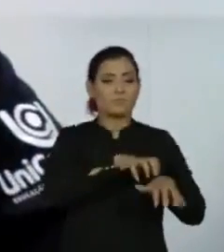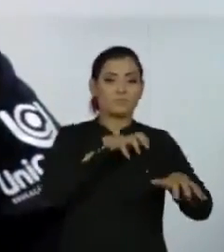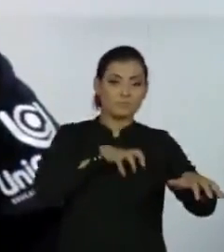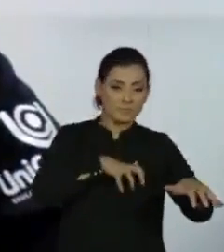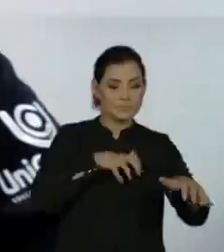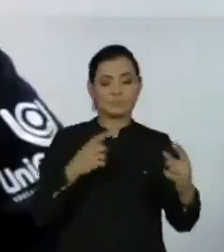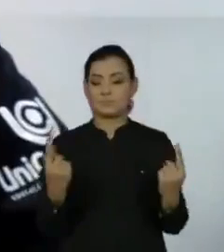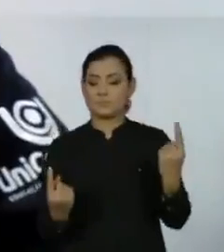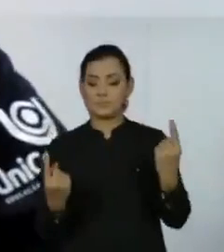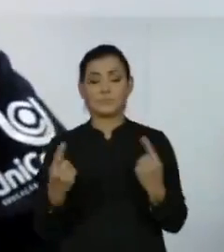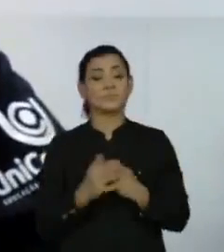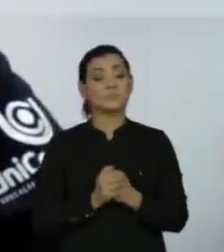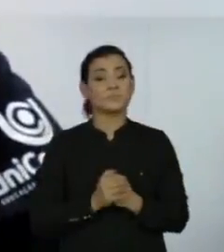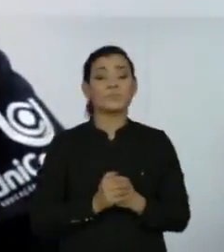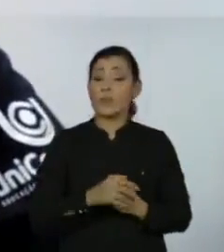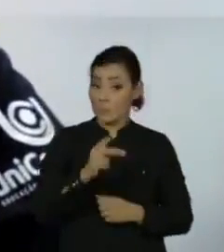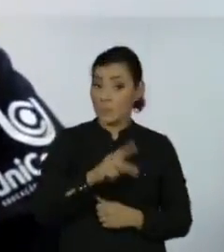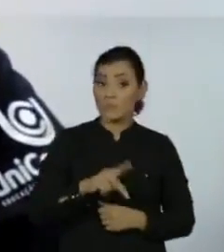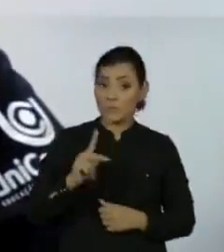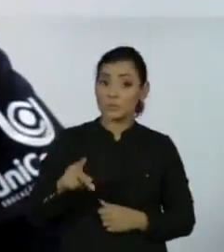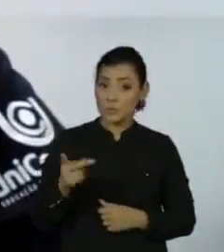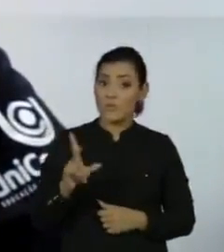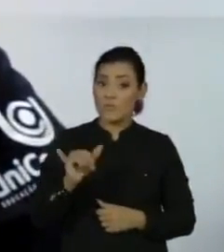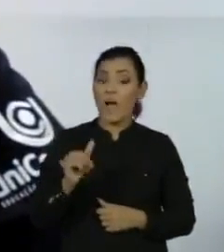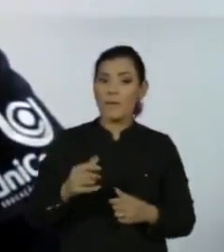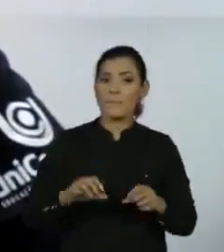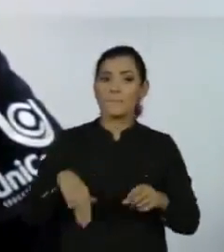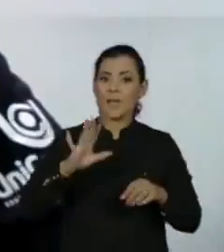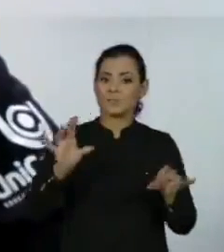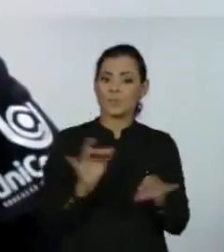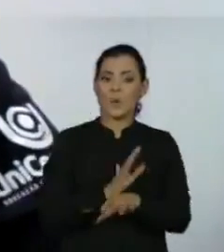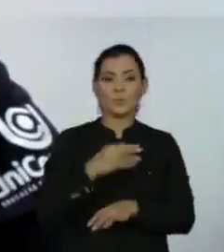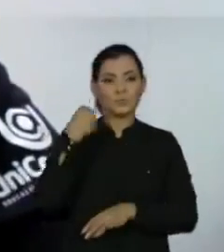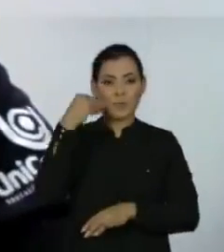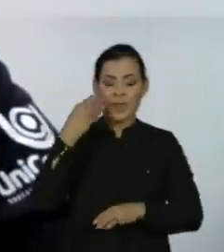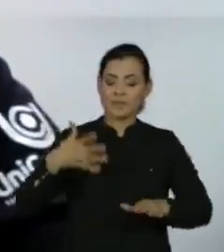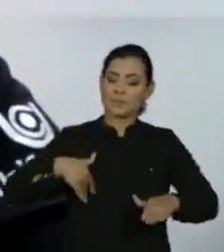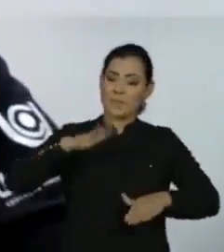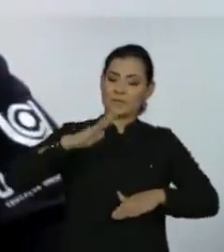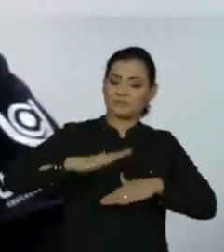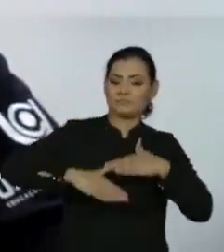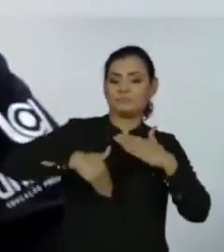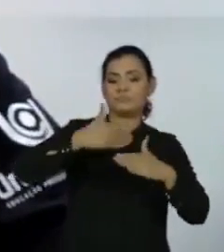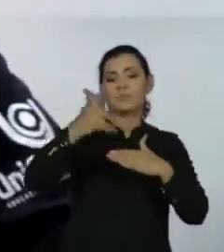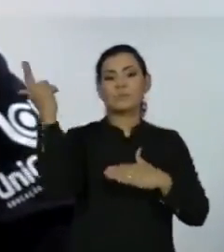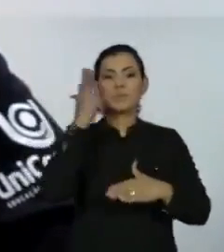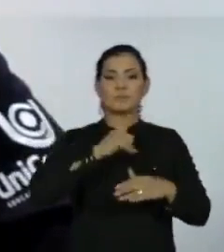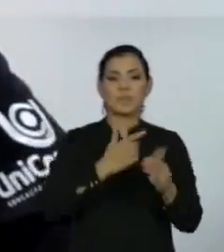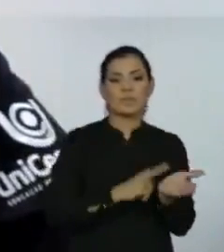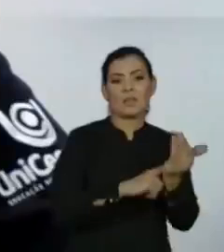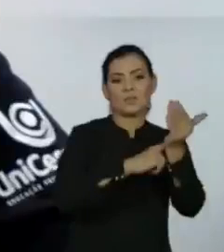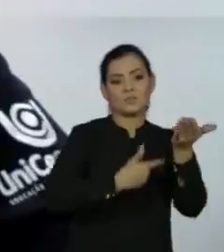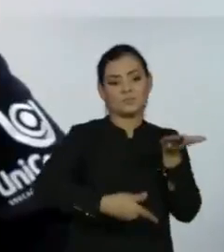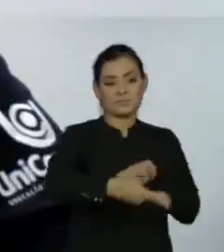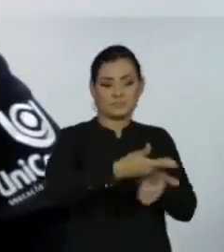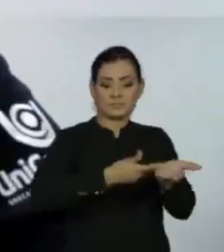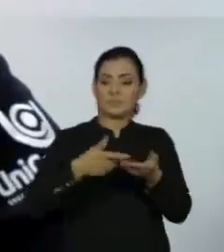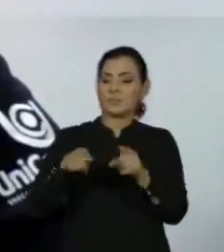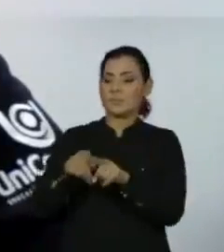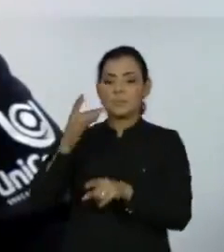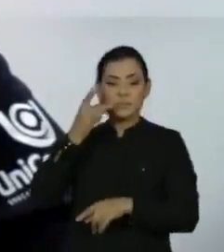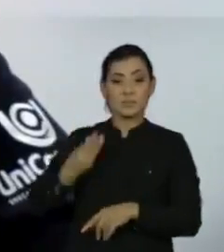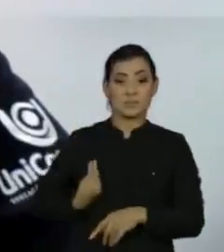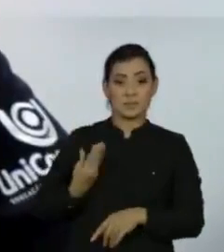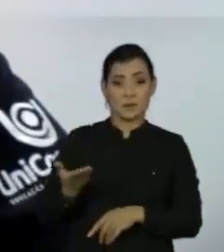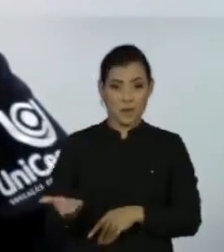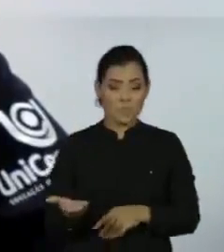virtual. Esses professores certamente voltam bem mais preparados para lidar com diferentes tecnologias. Mas, de novo, aí a